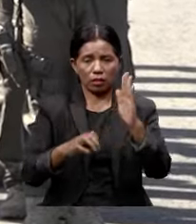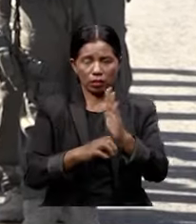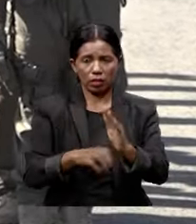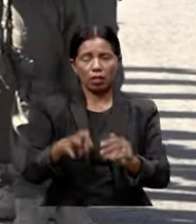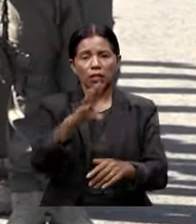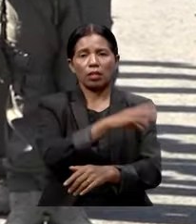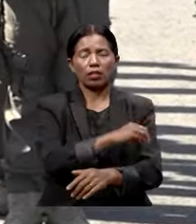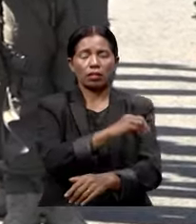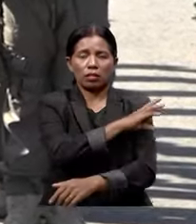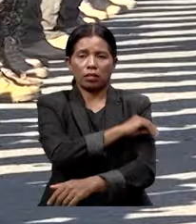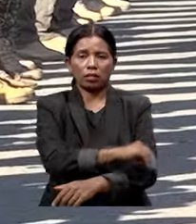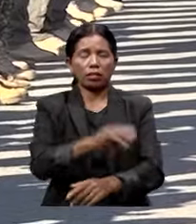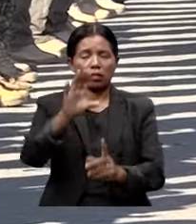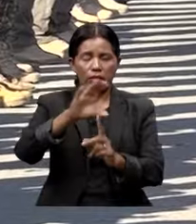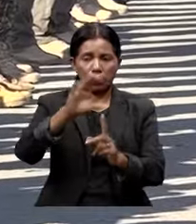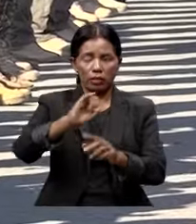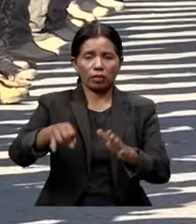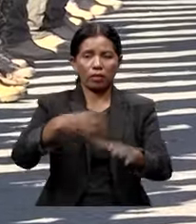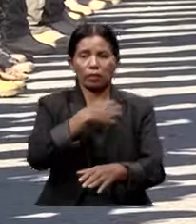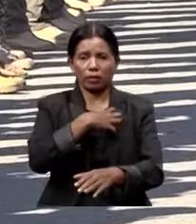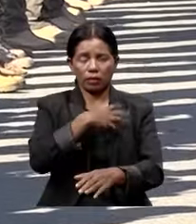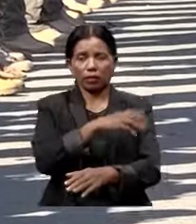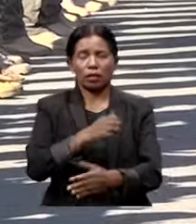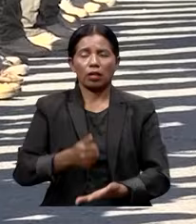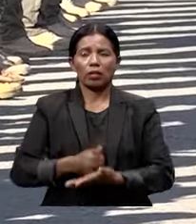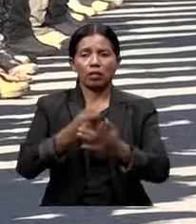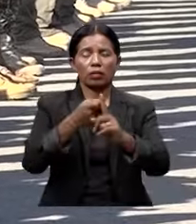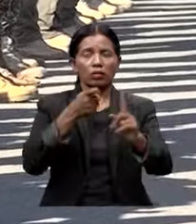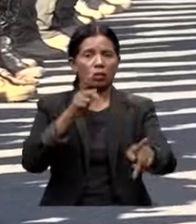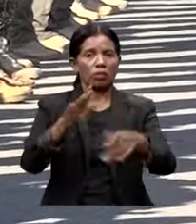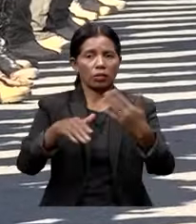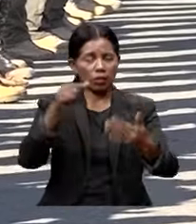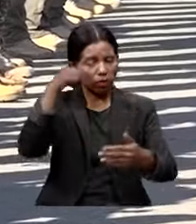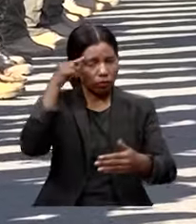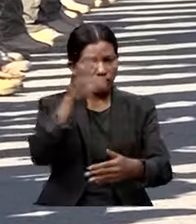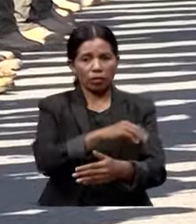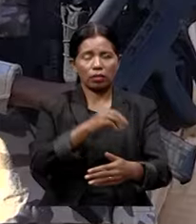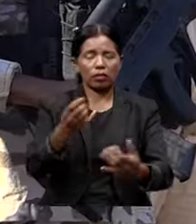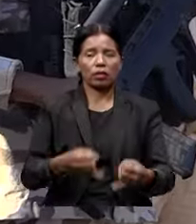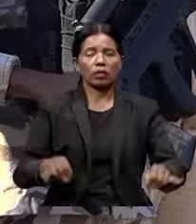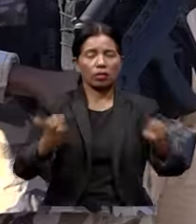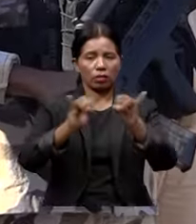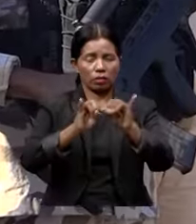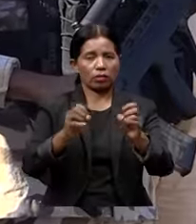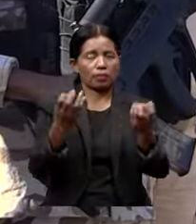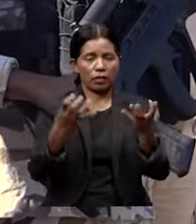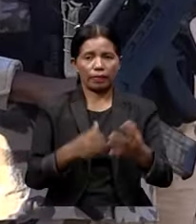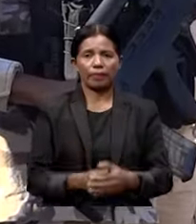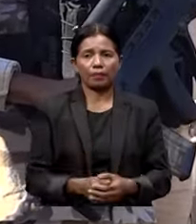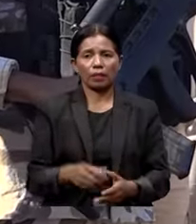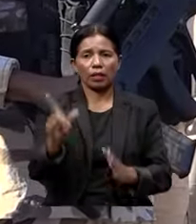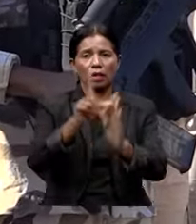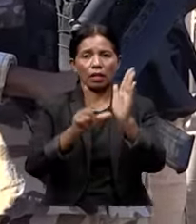General Força Armada no Comandante Geral Penitelli no apoio russa entidade governamental no institucional OIOIN. Resolução